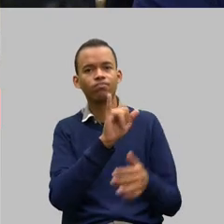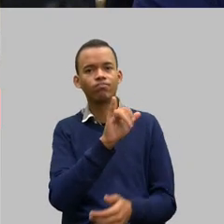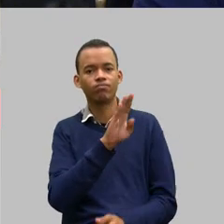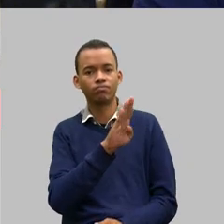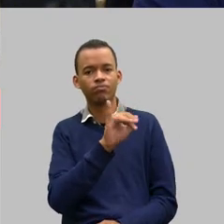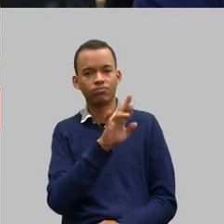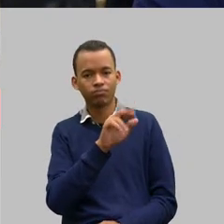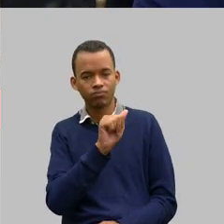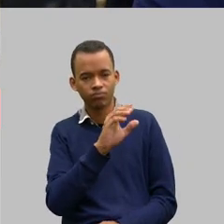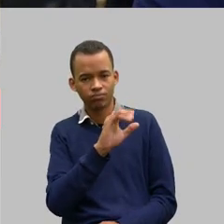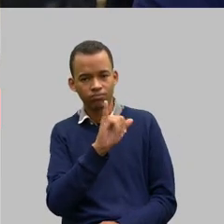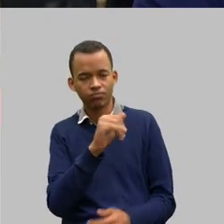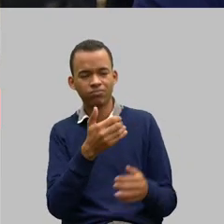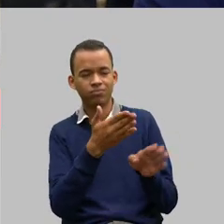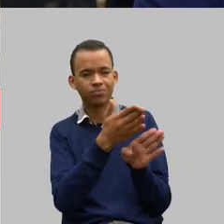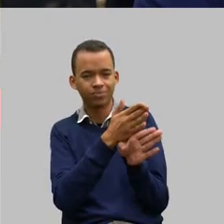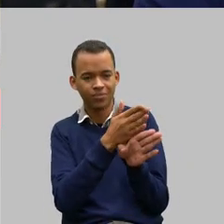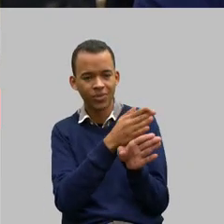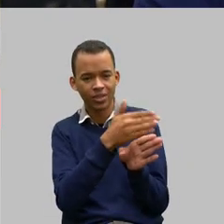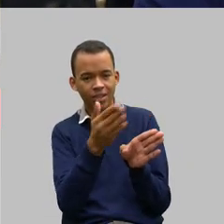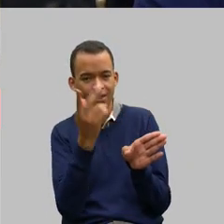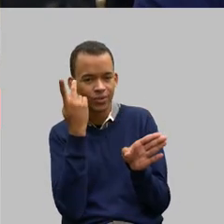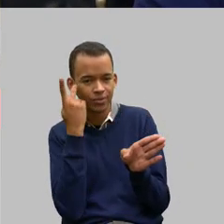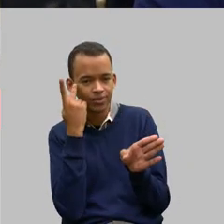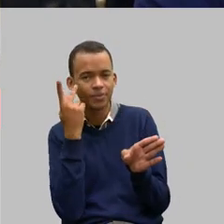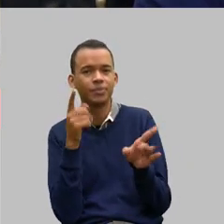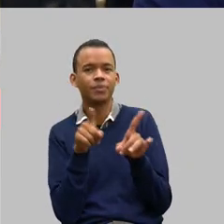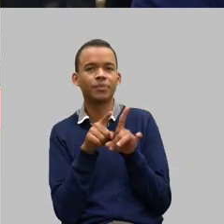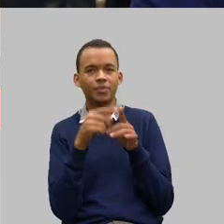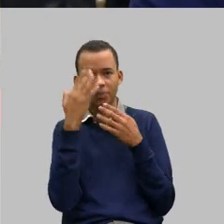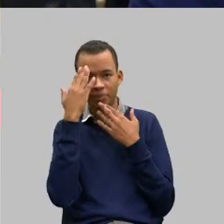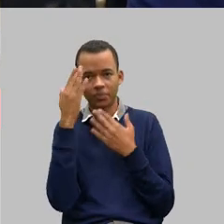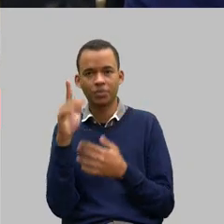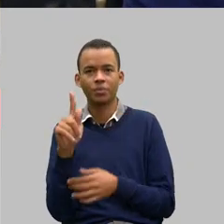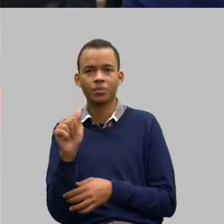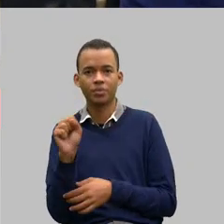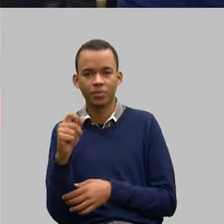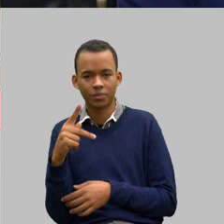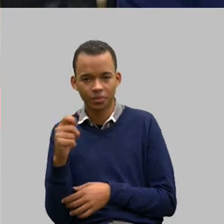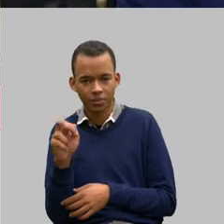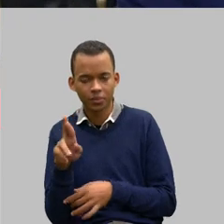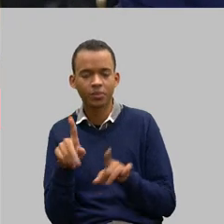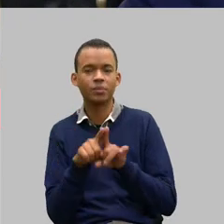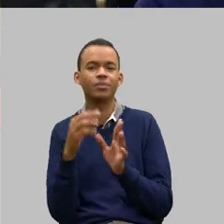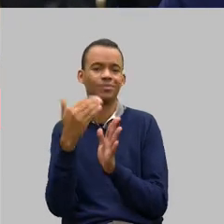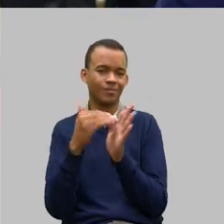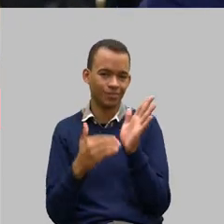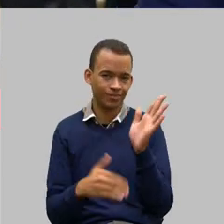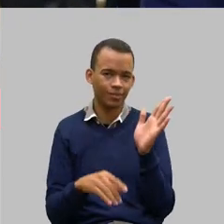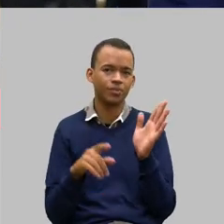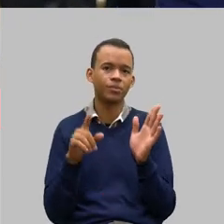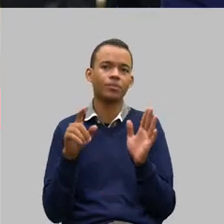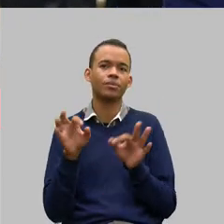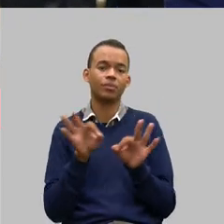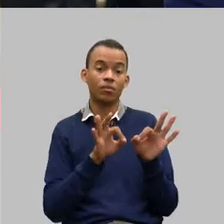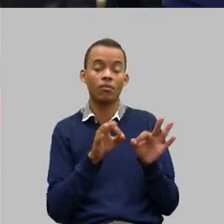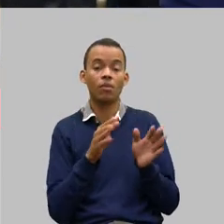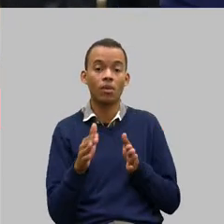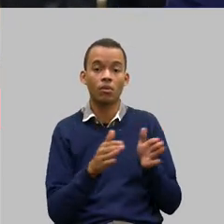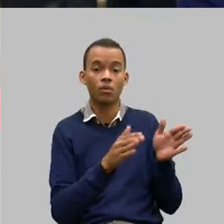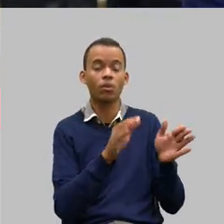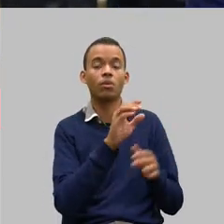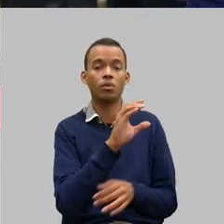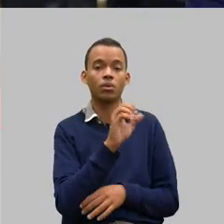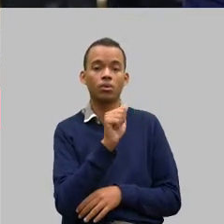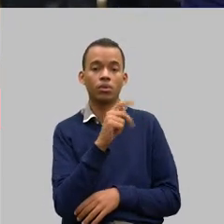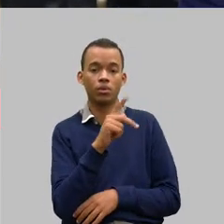divisa de São Paulo tá ficando muito boa agradecer o Gaspar regional também a secretaria e também essa da estrada de cá capetinha